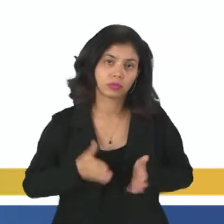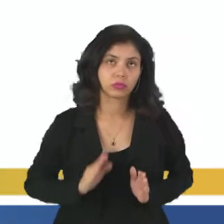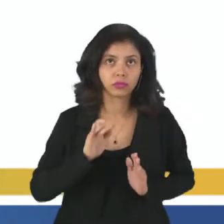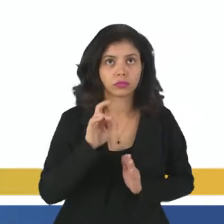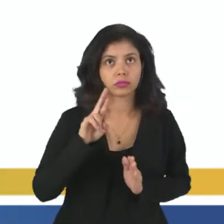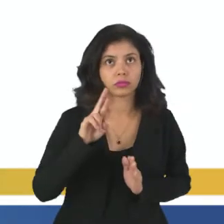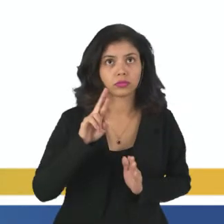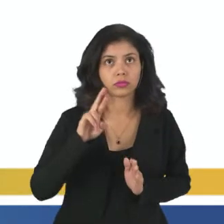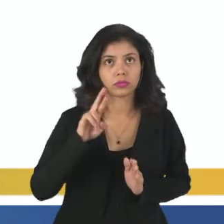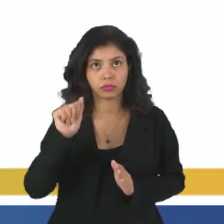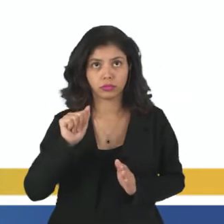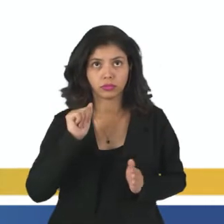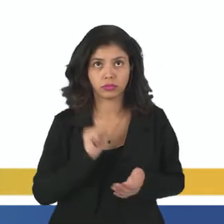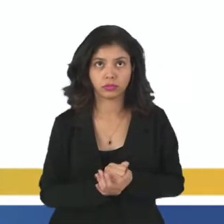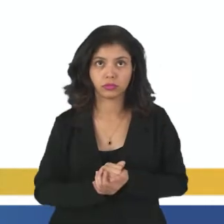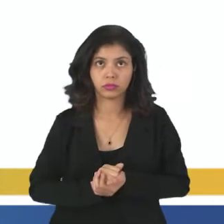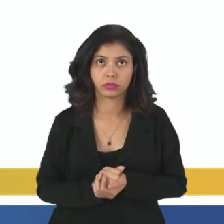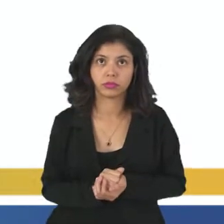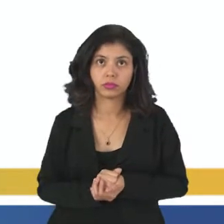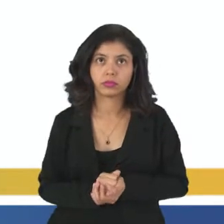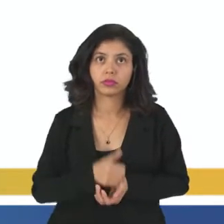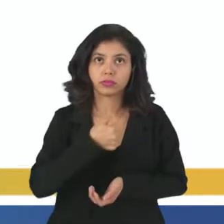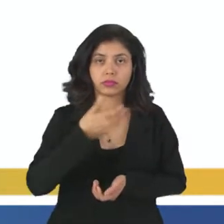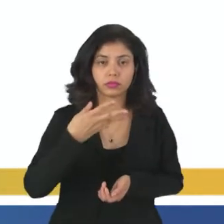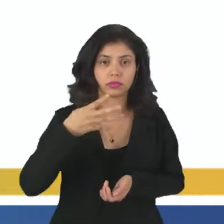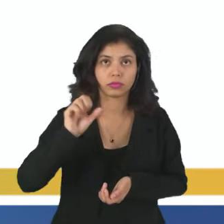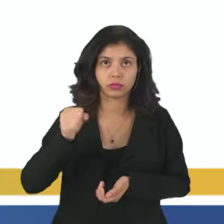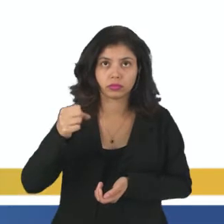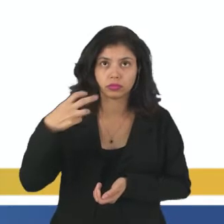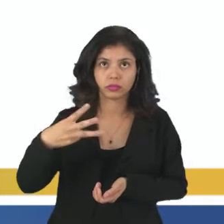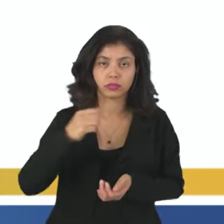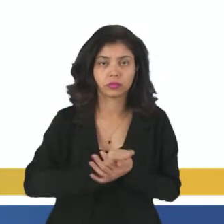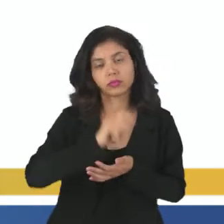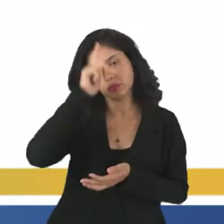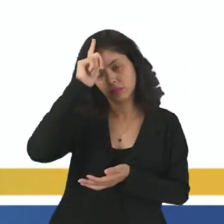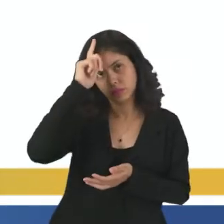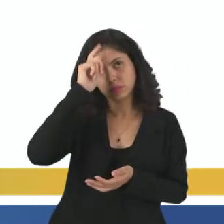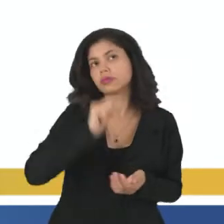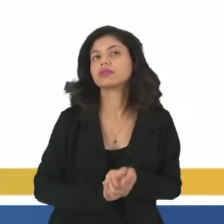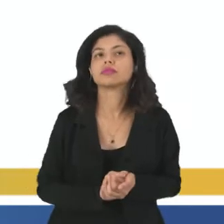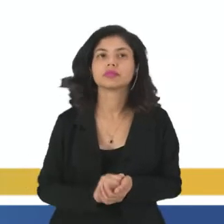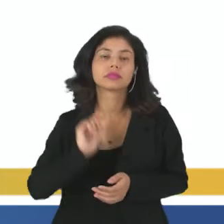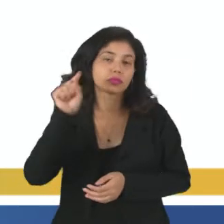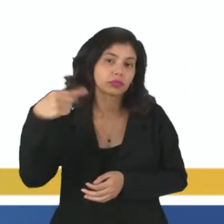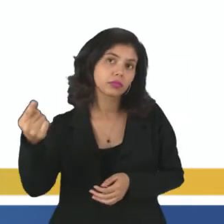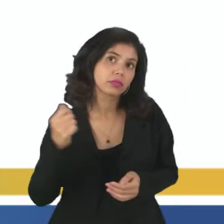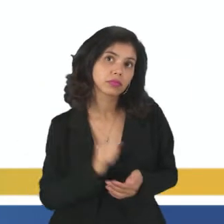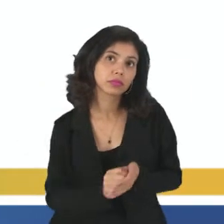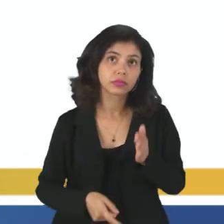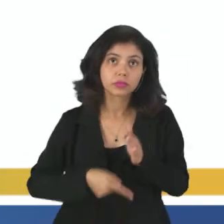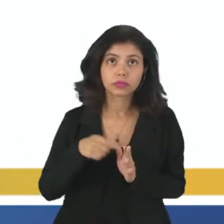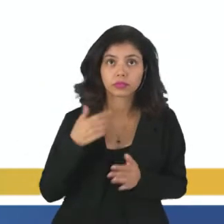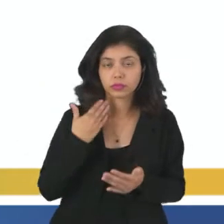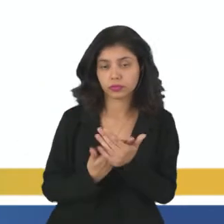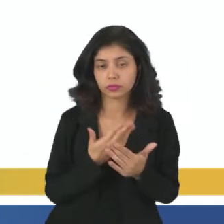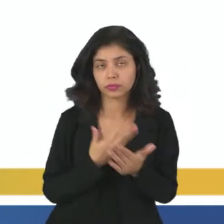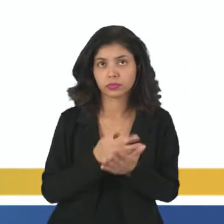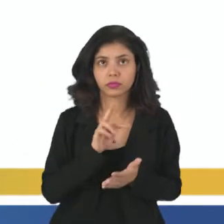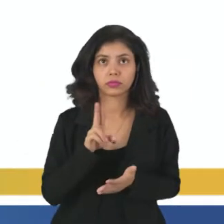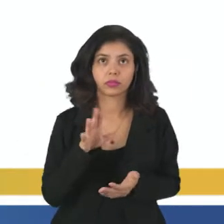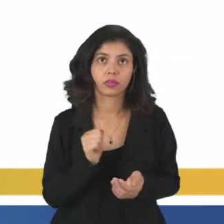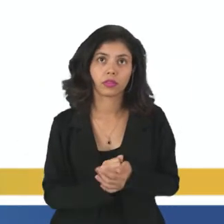em Eisleben, em 1483, na Alemanha. Após os primeiros estudos,